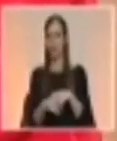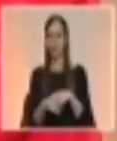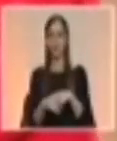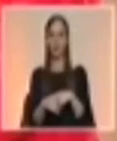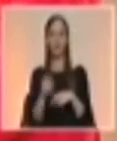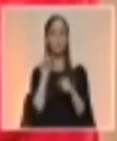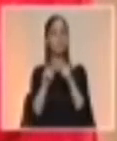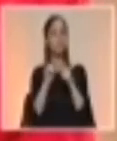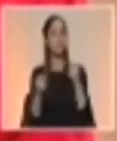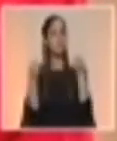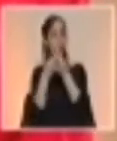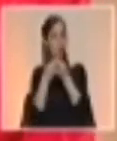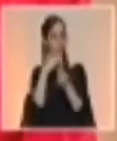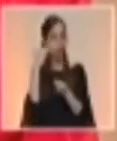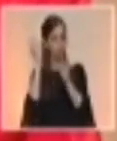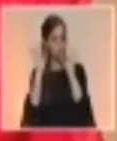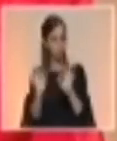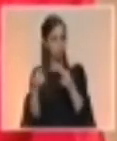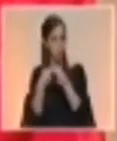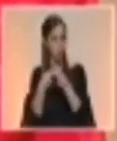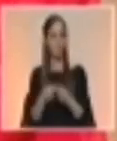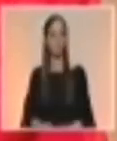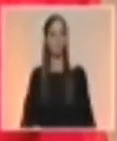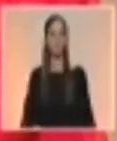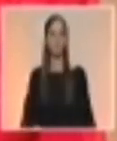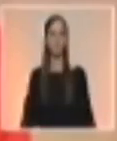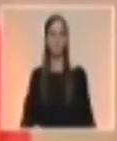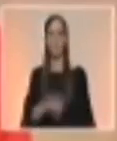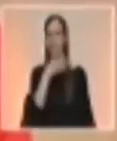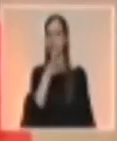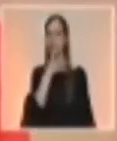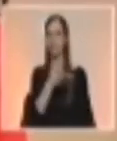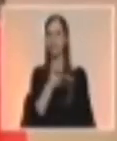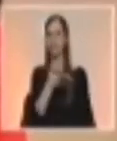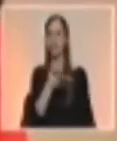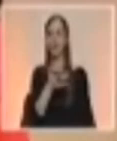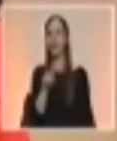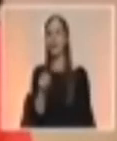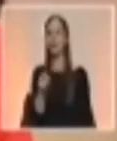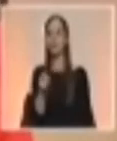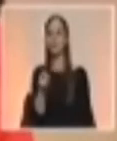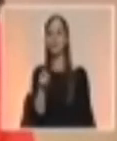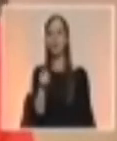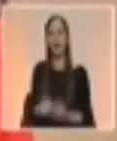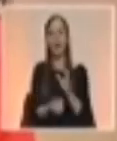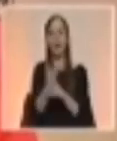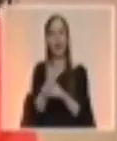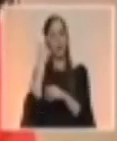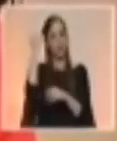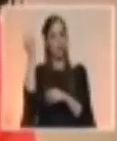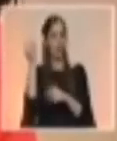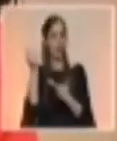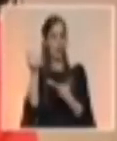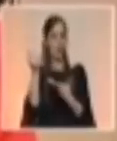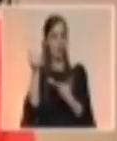completamente adequado para a faixa etária. E, portanto, como dizia, eles vão ser desafiados a criar a sua própria ideia de negócio. Vão